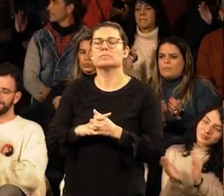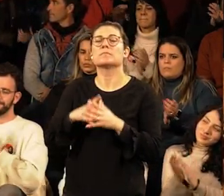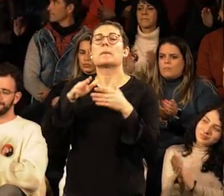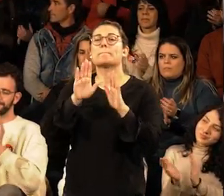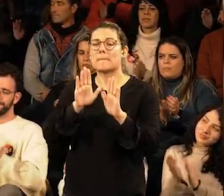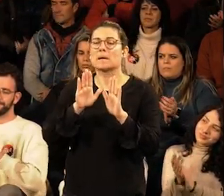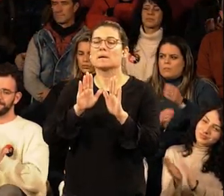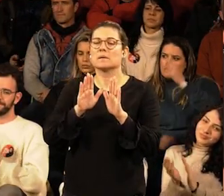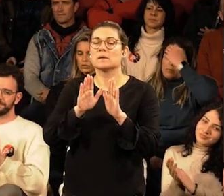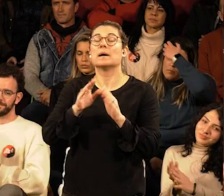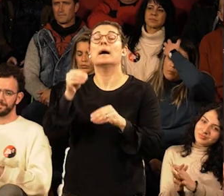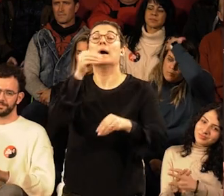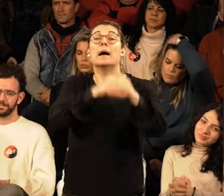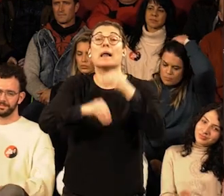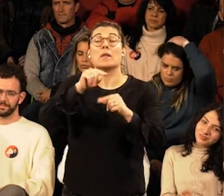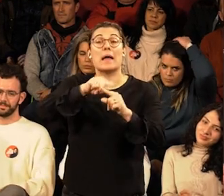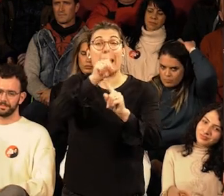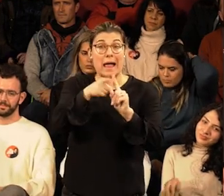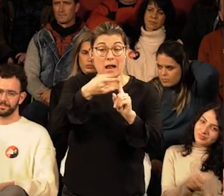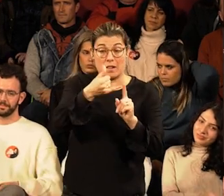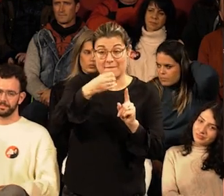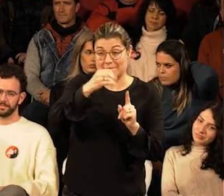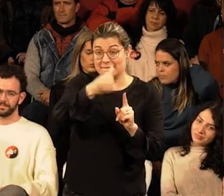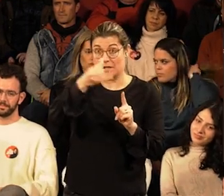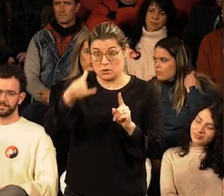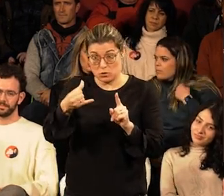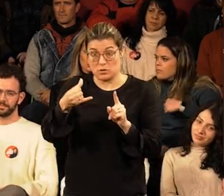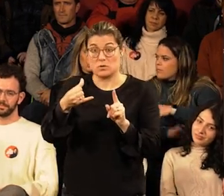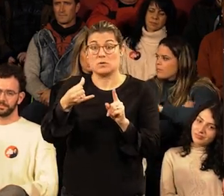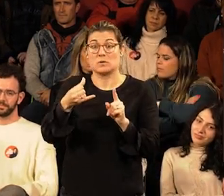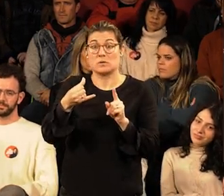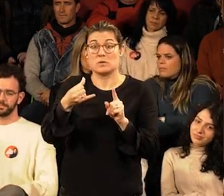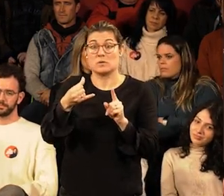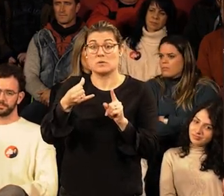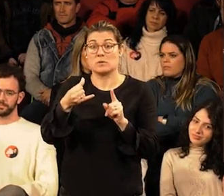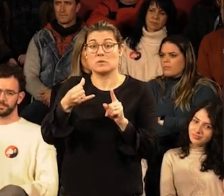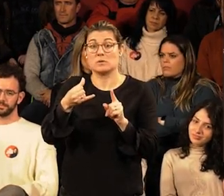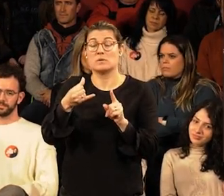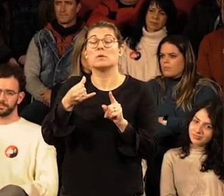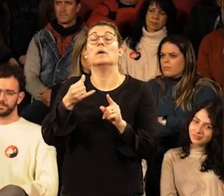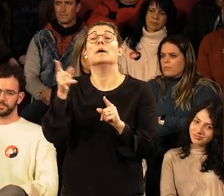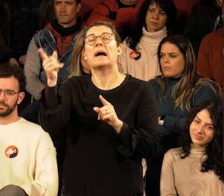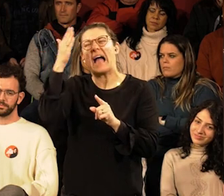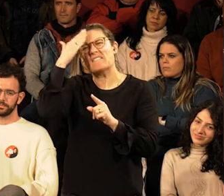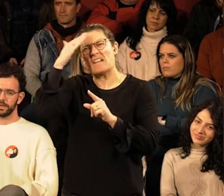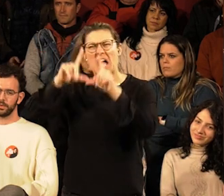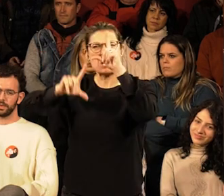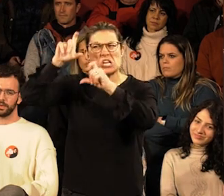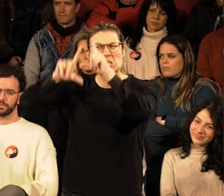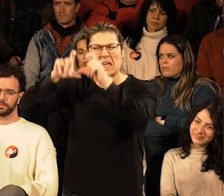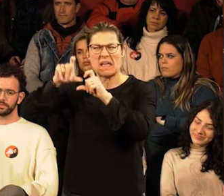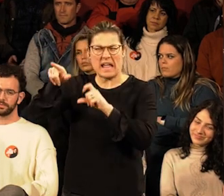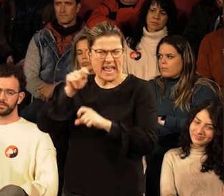mas nas eleições de 2022 com as sondagens a indicar e errada